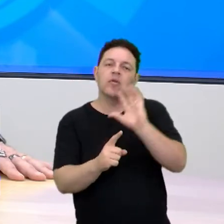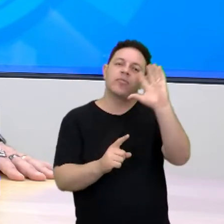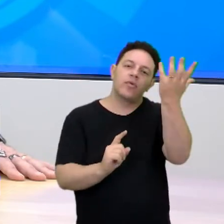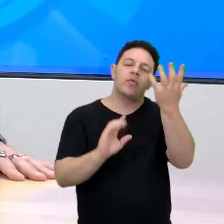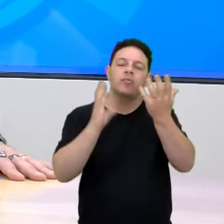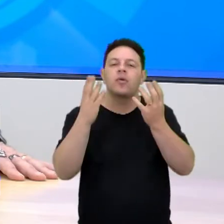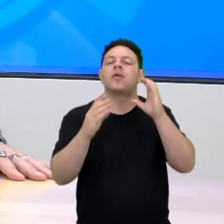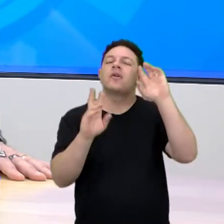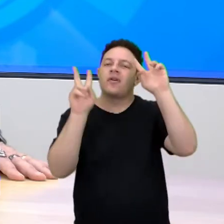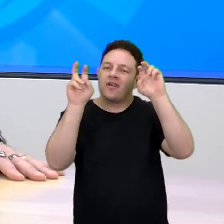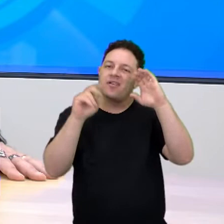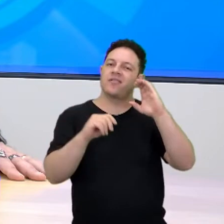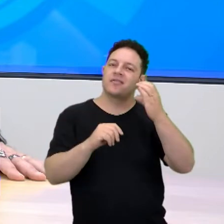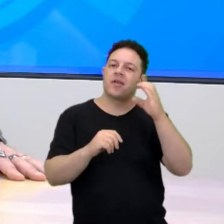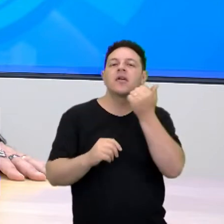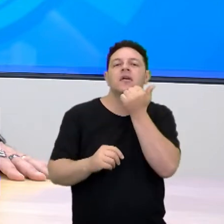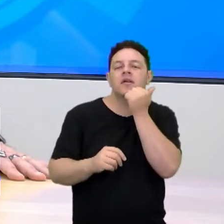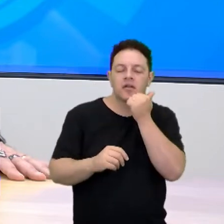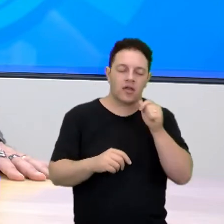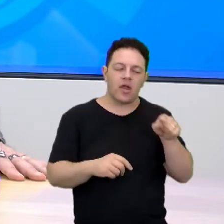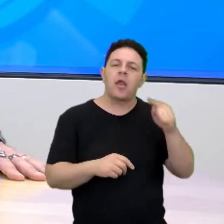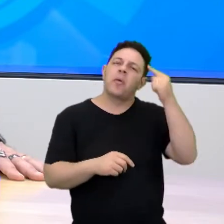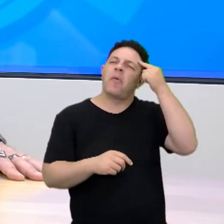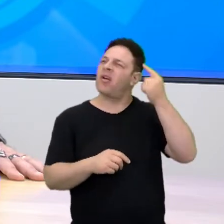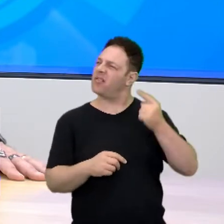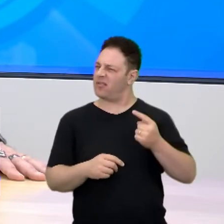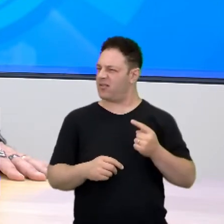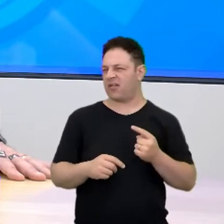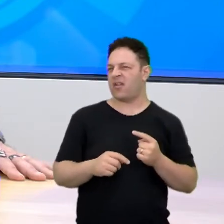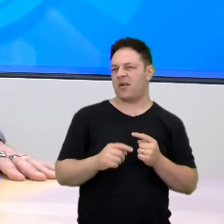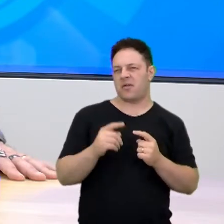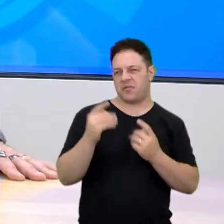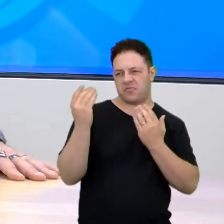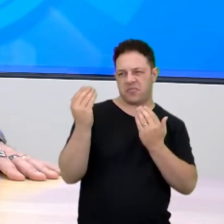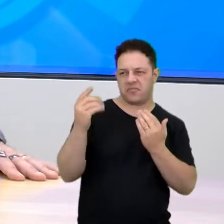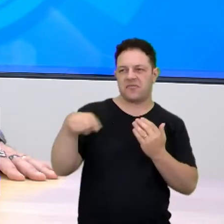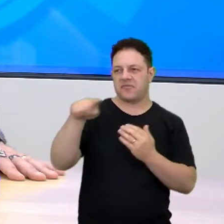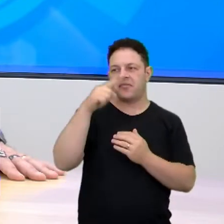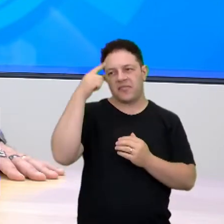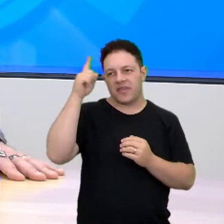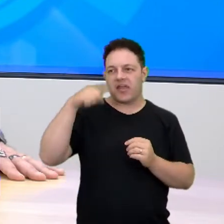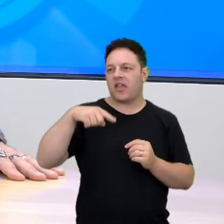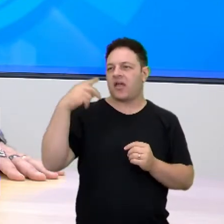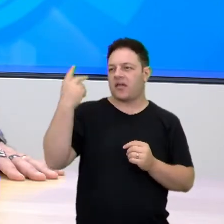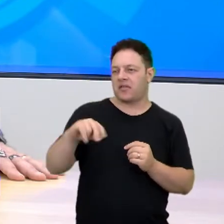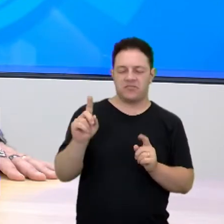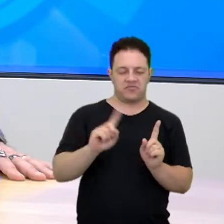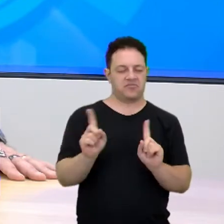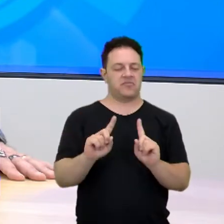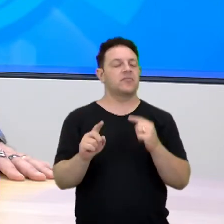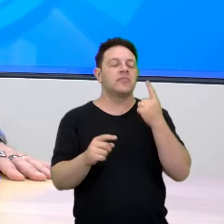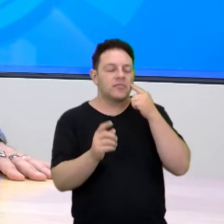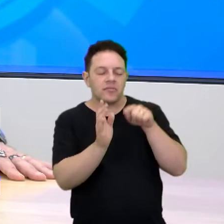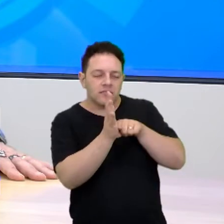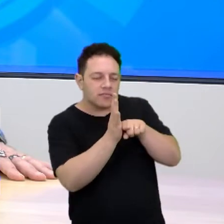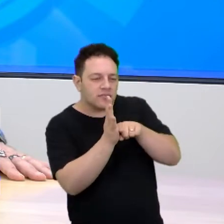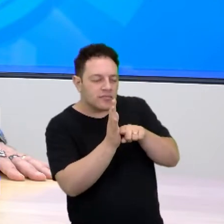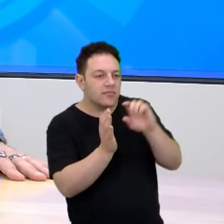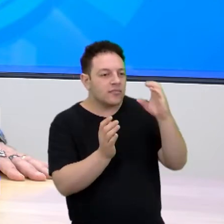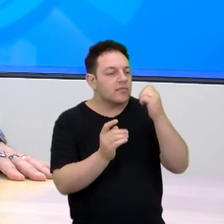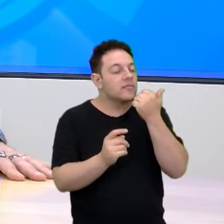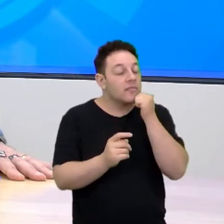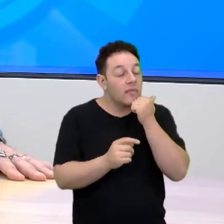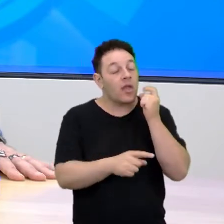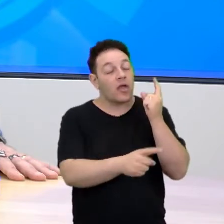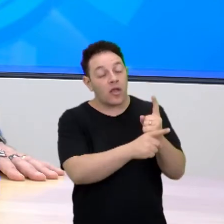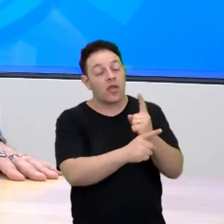lado científico, né, não acreditando nessas superstições, acabou estudando aí esses fenômenos aí, né, na